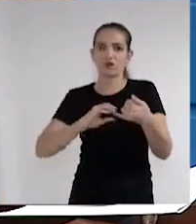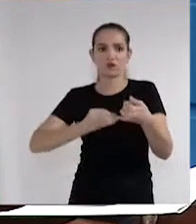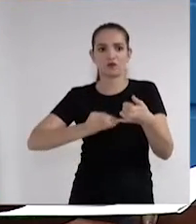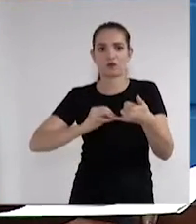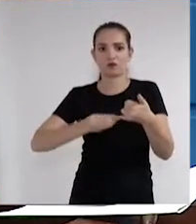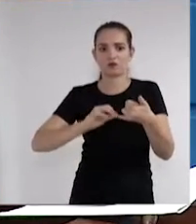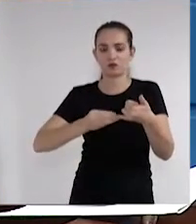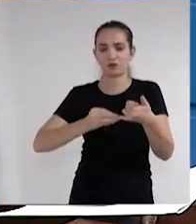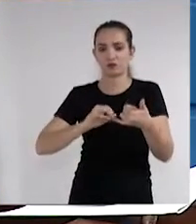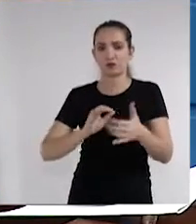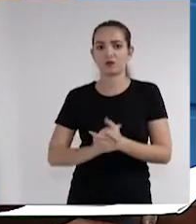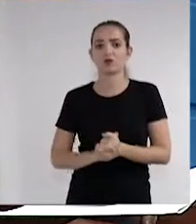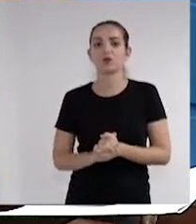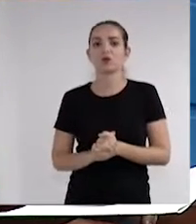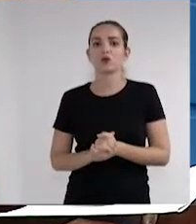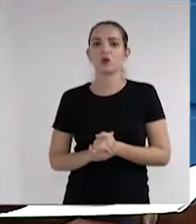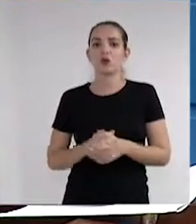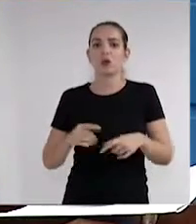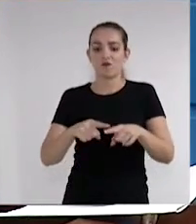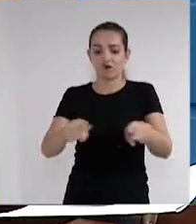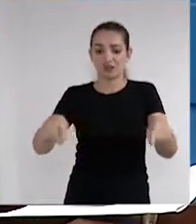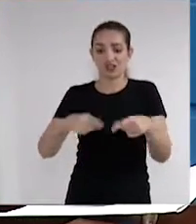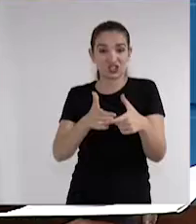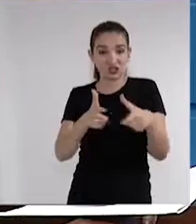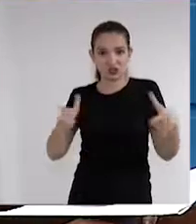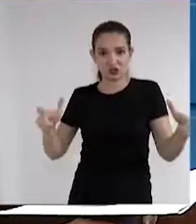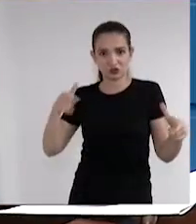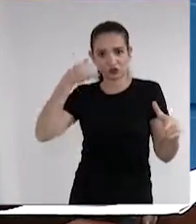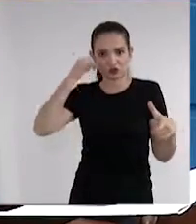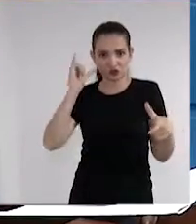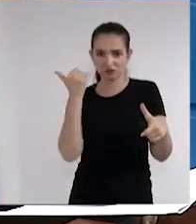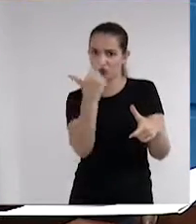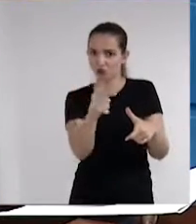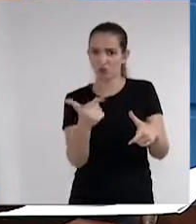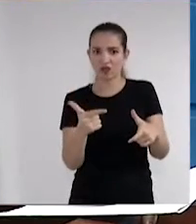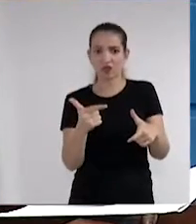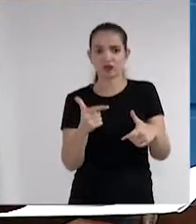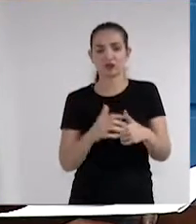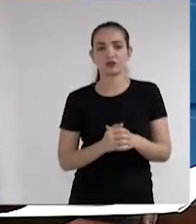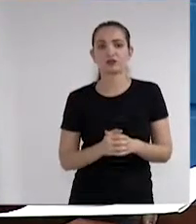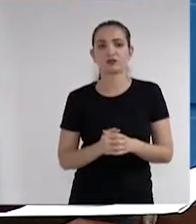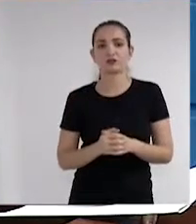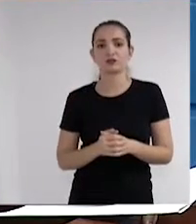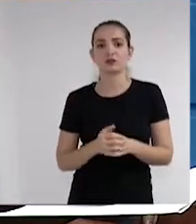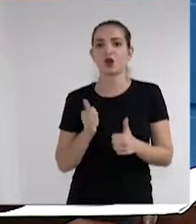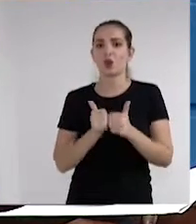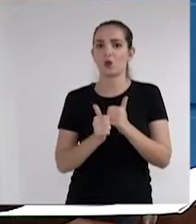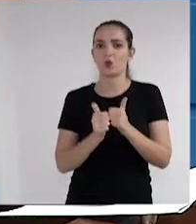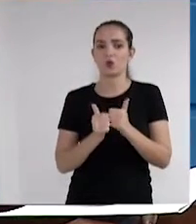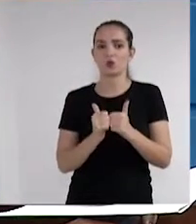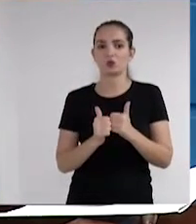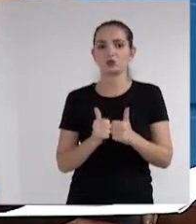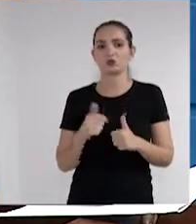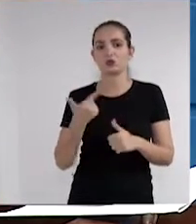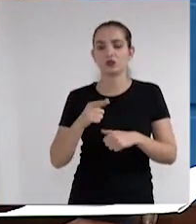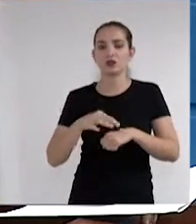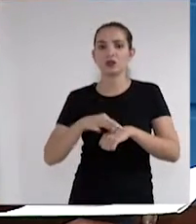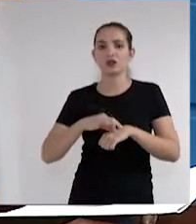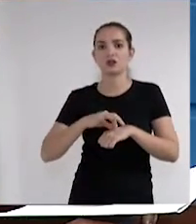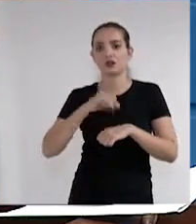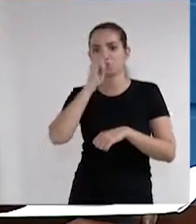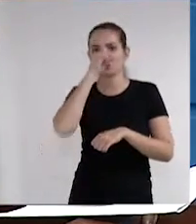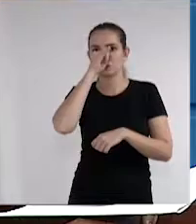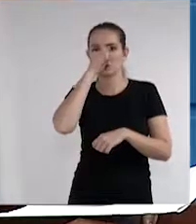grande latifúndio não produz o arroz. O grande latifúndio não produz a carne de porco